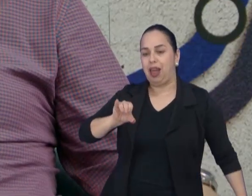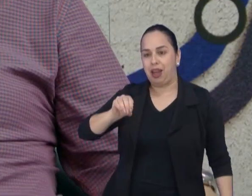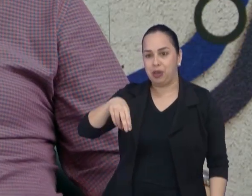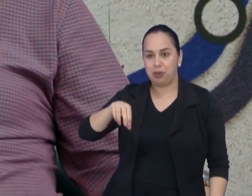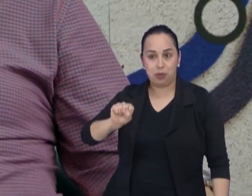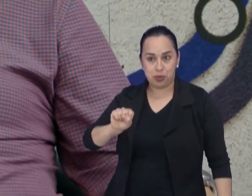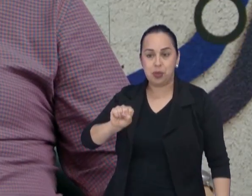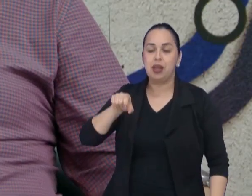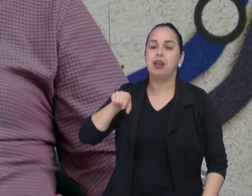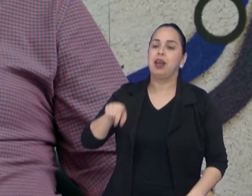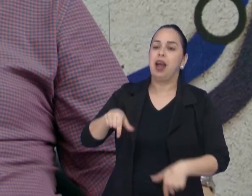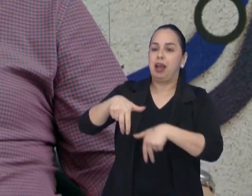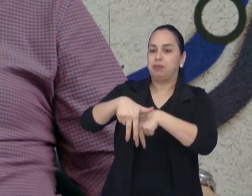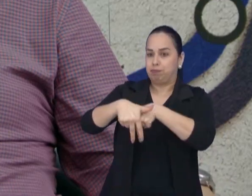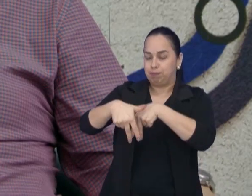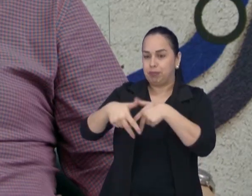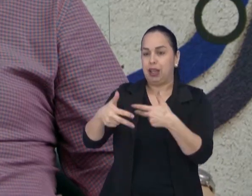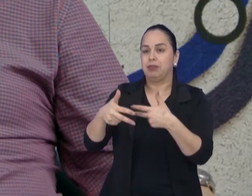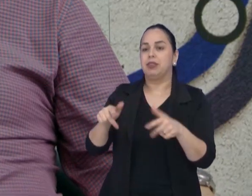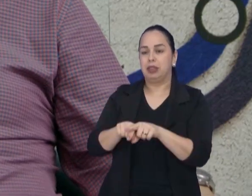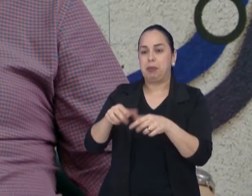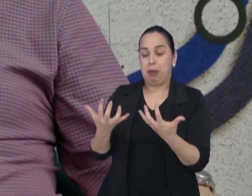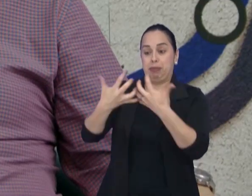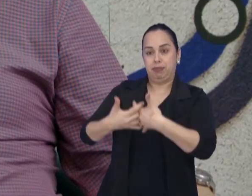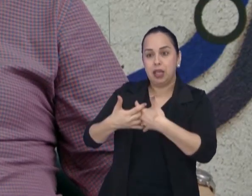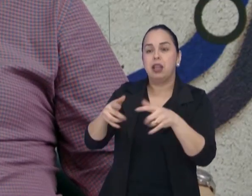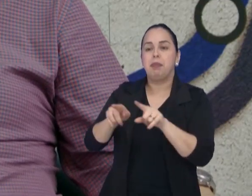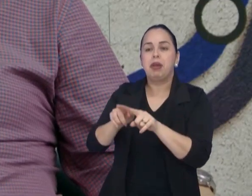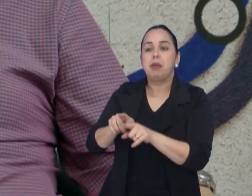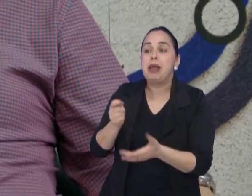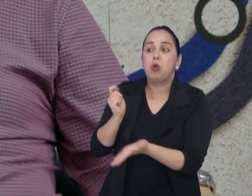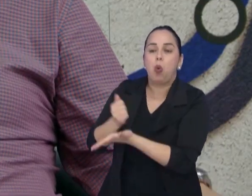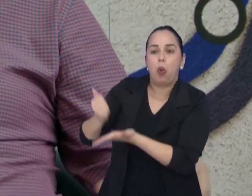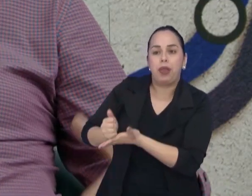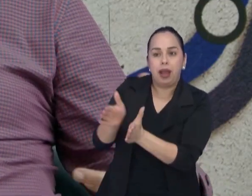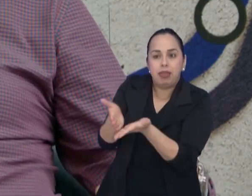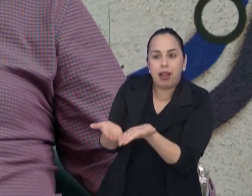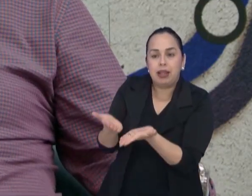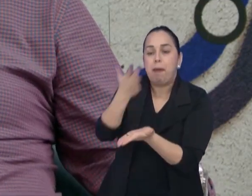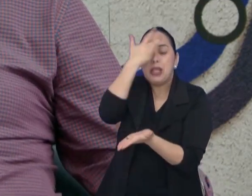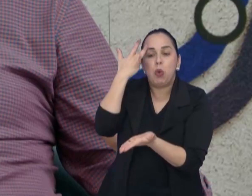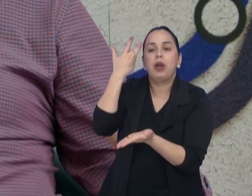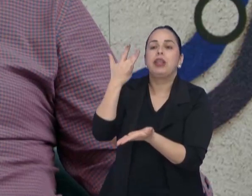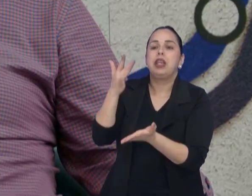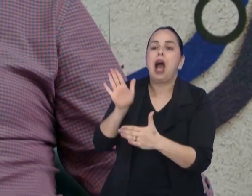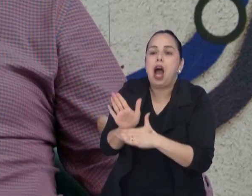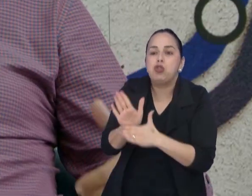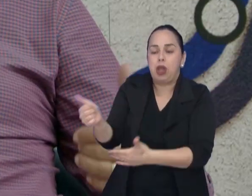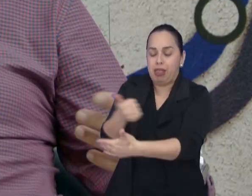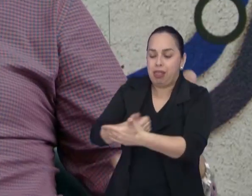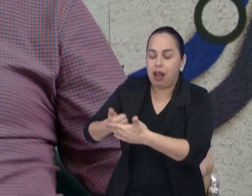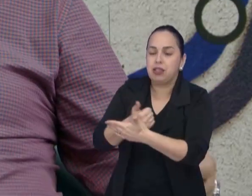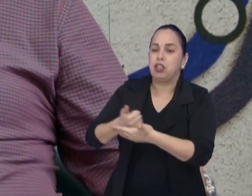lugares. O que se mais contrata nesse período são as pessoas que ajudam na cozinha, que ajudam na